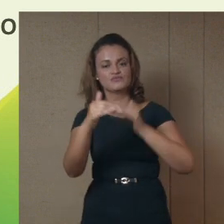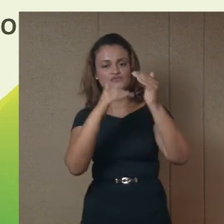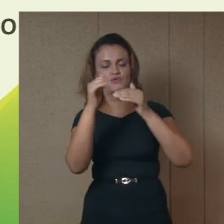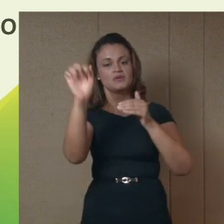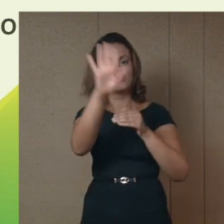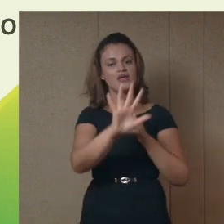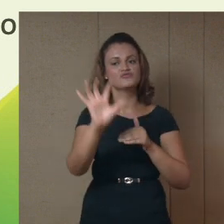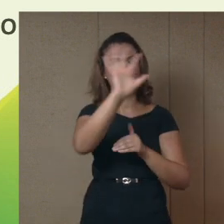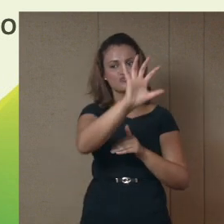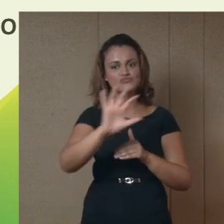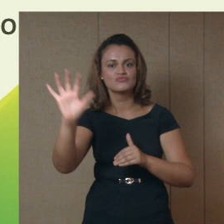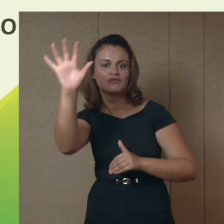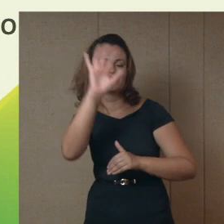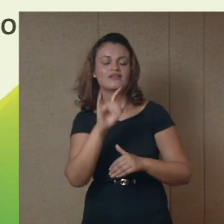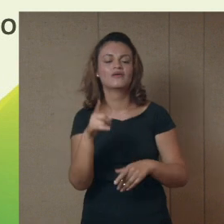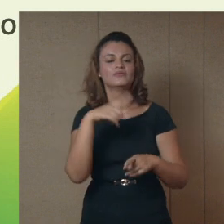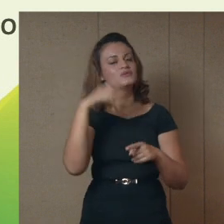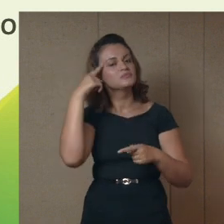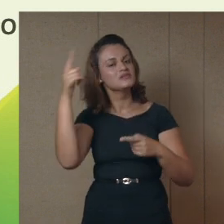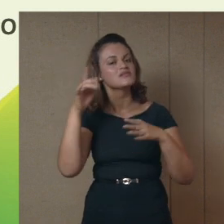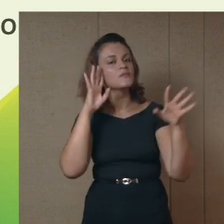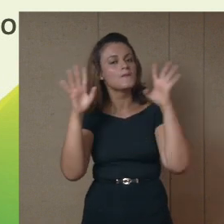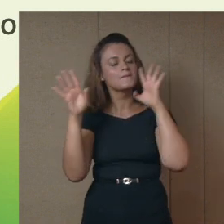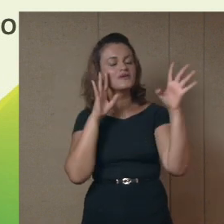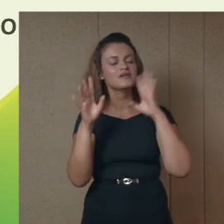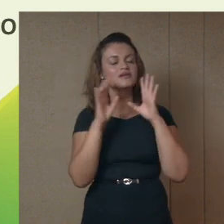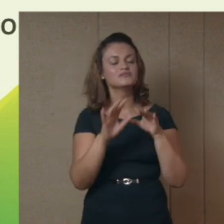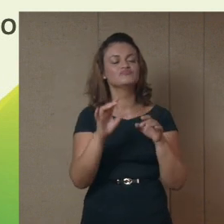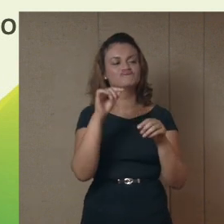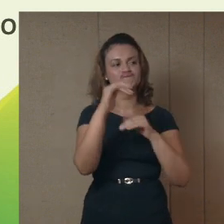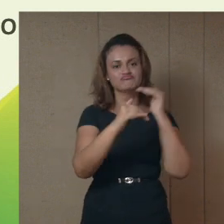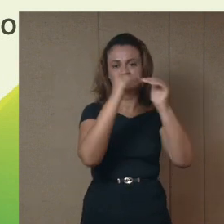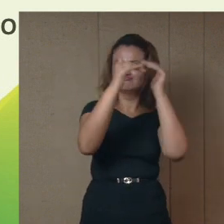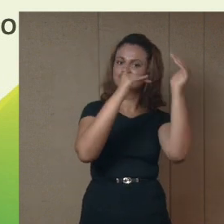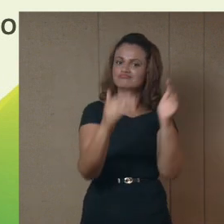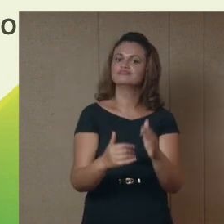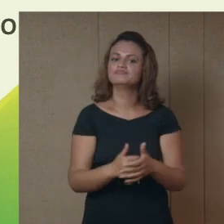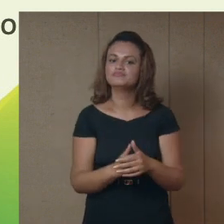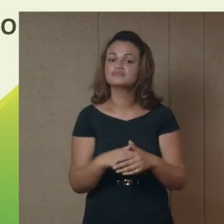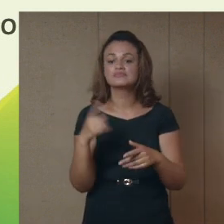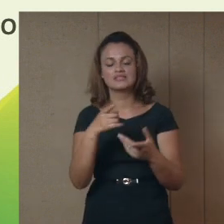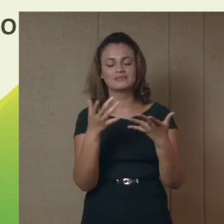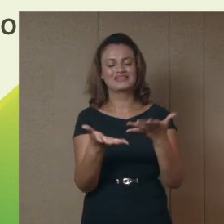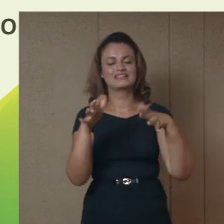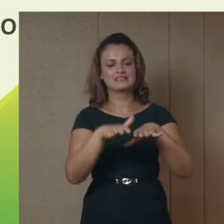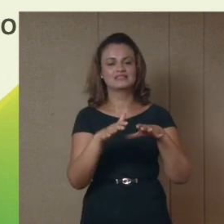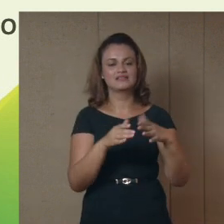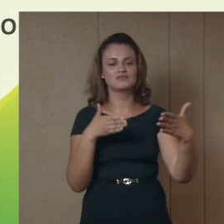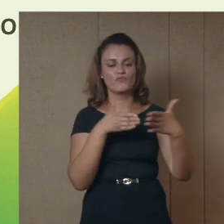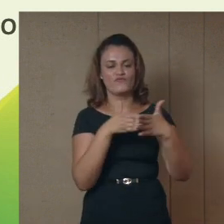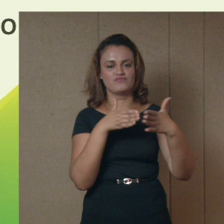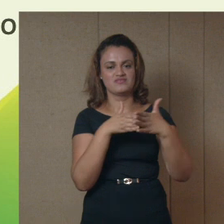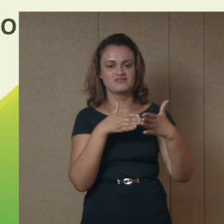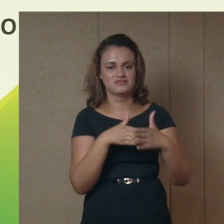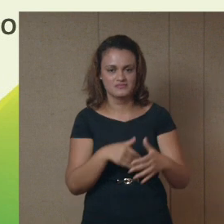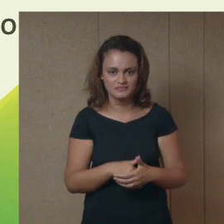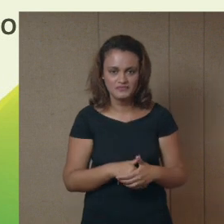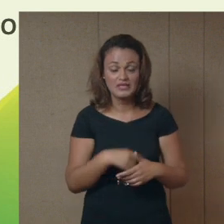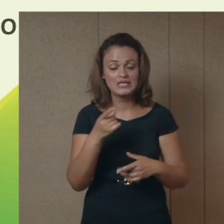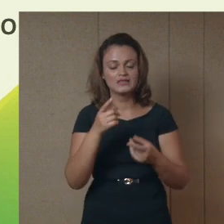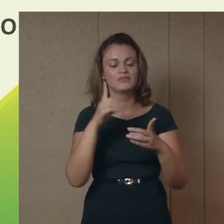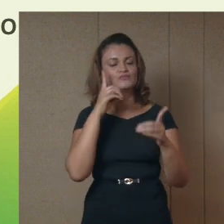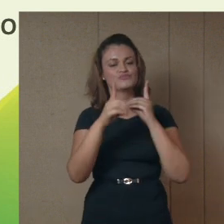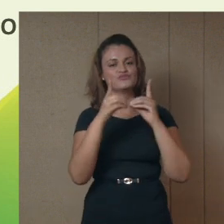regional de pensar os planos é regionalizado de desenvolvimento né a e integração fronteiriço e o